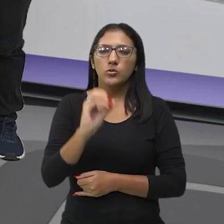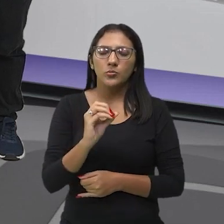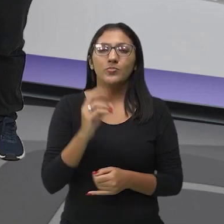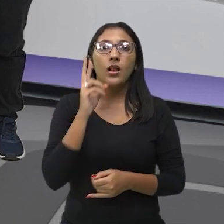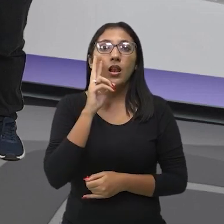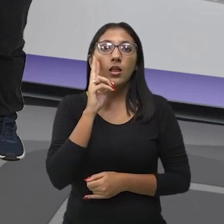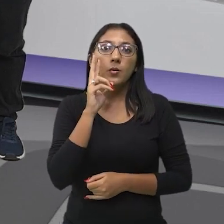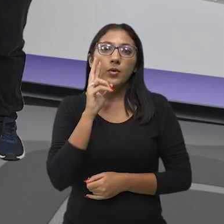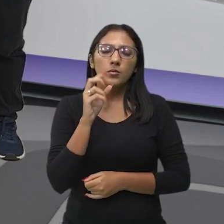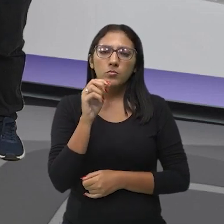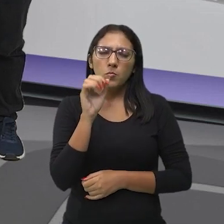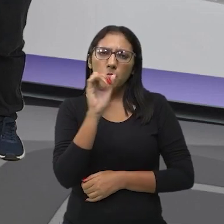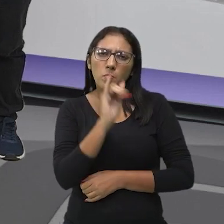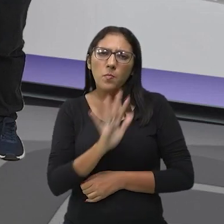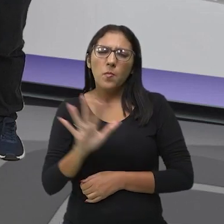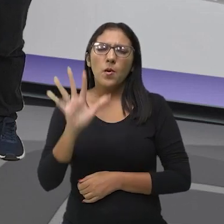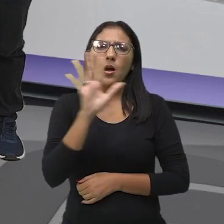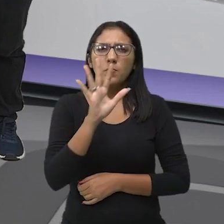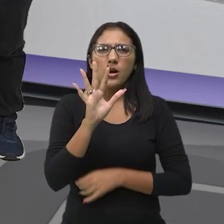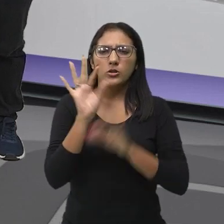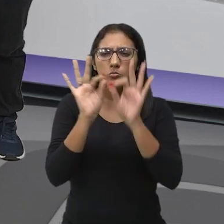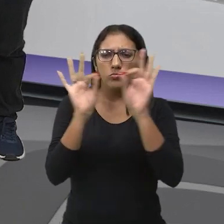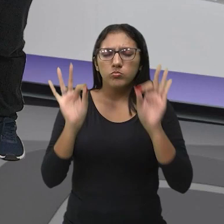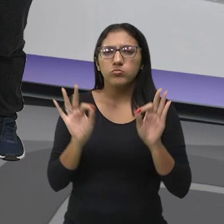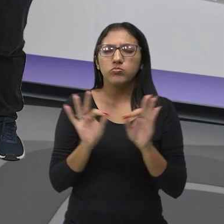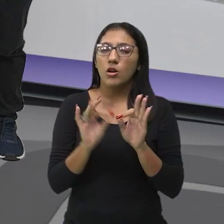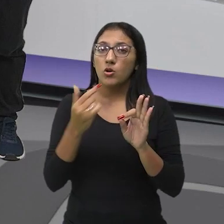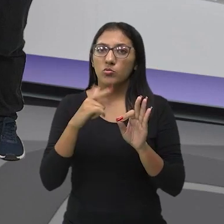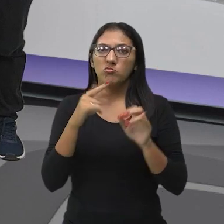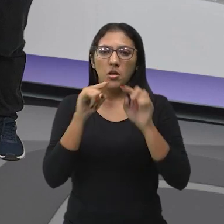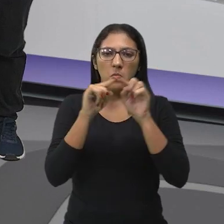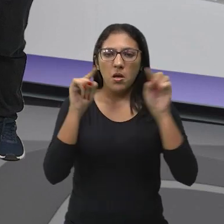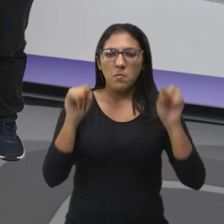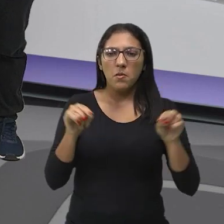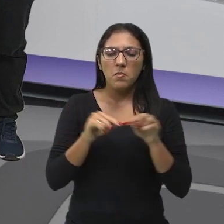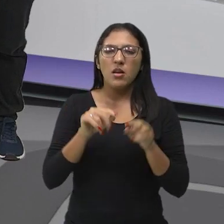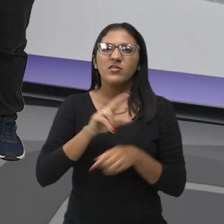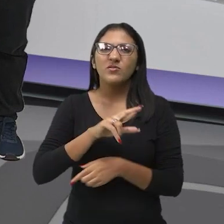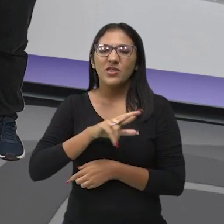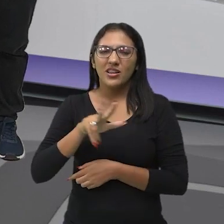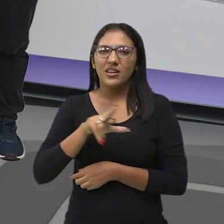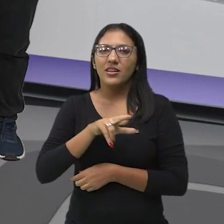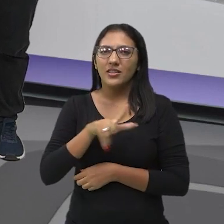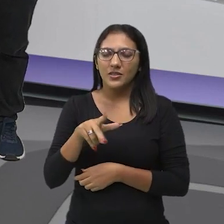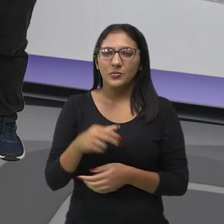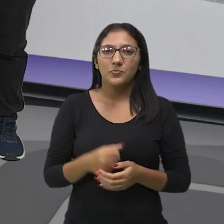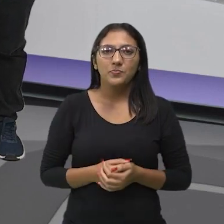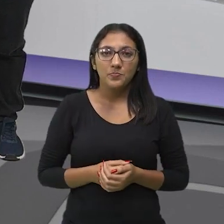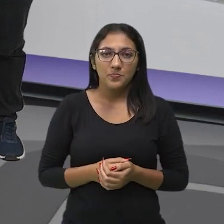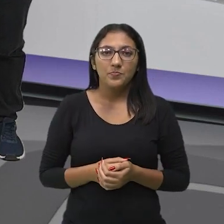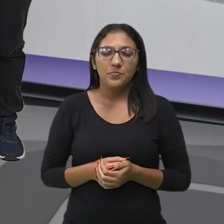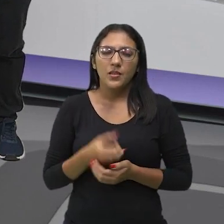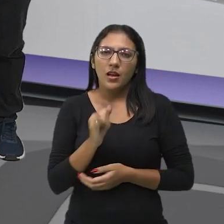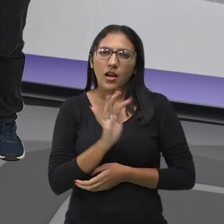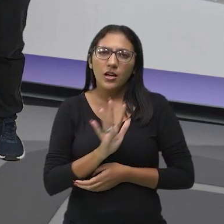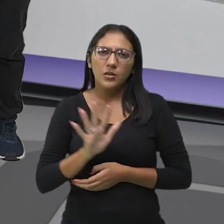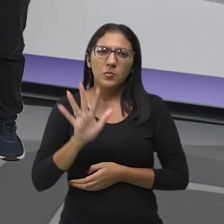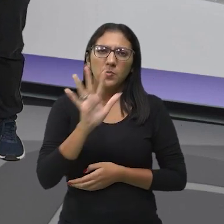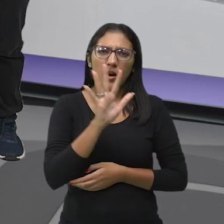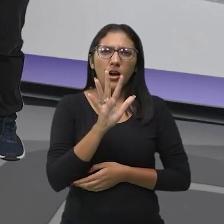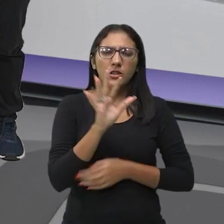círculo não tem lados. O polígono tem lados, a gente conta lá, faz a medida dos lados, tá legal? Mas a circunferência não tem